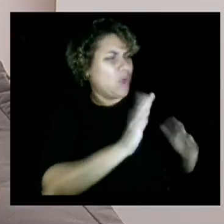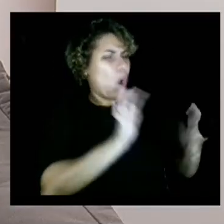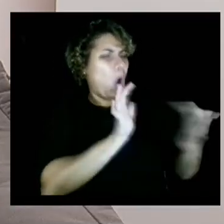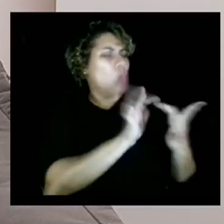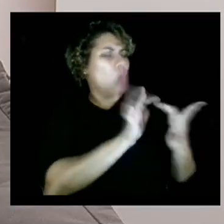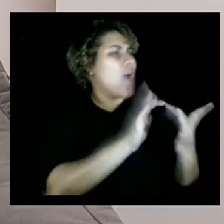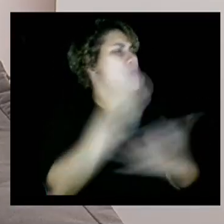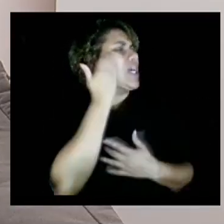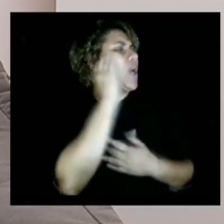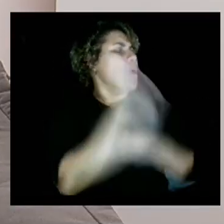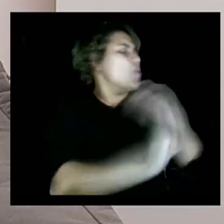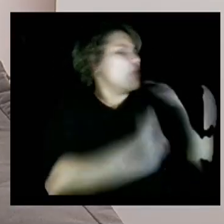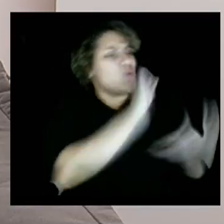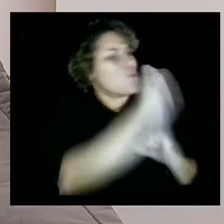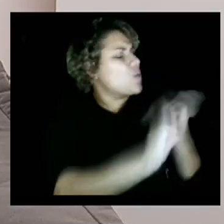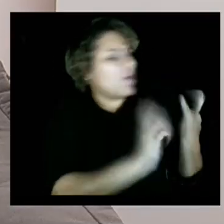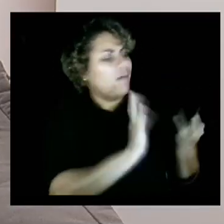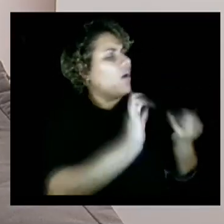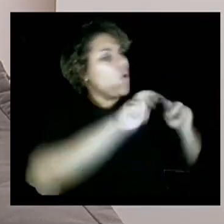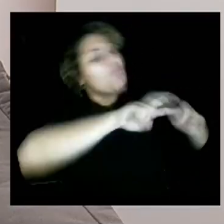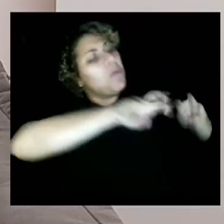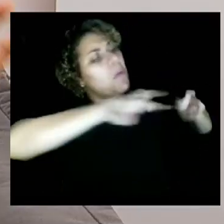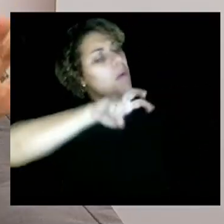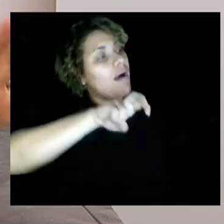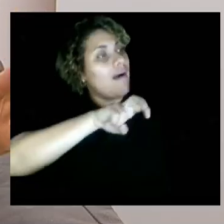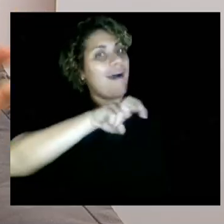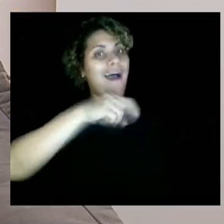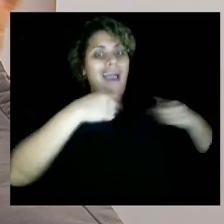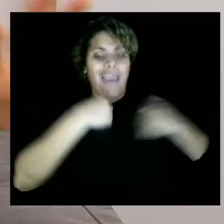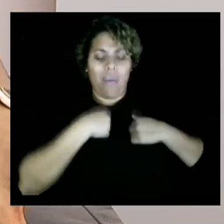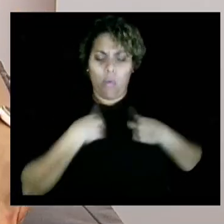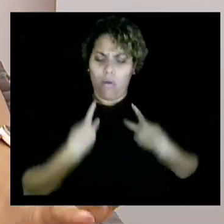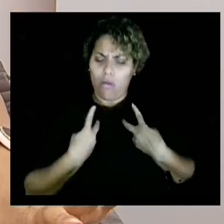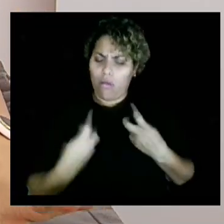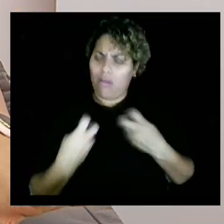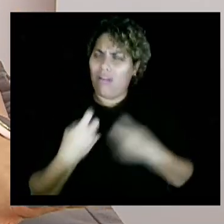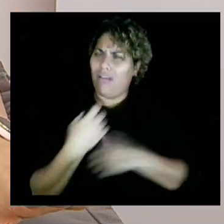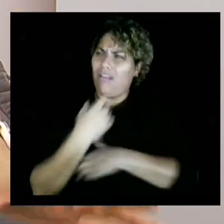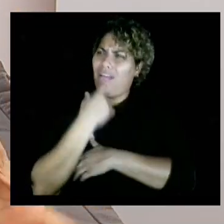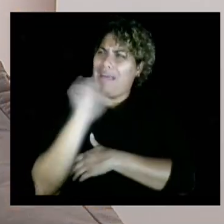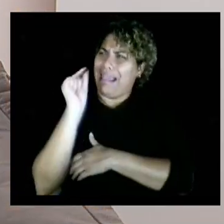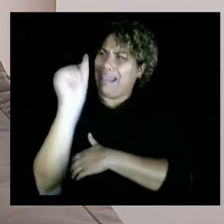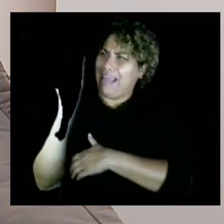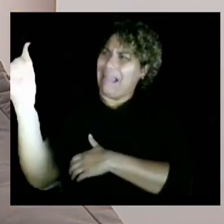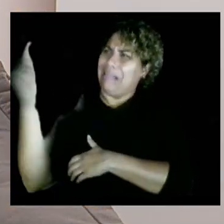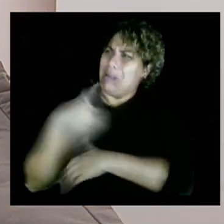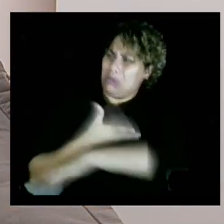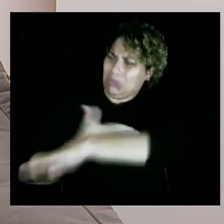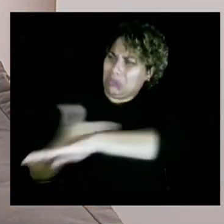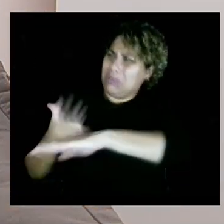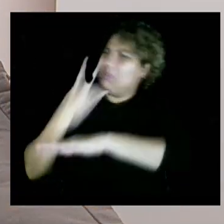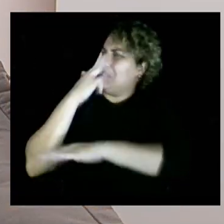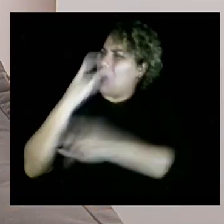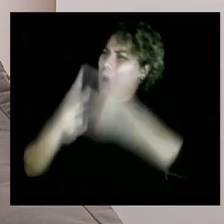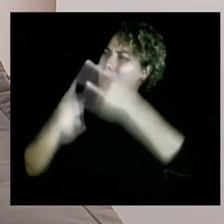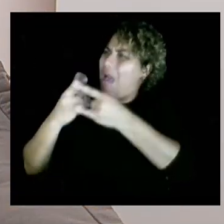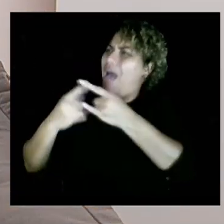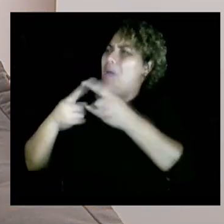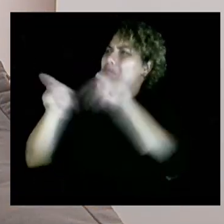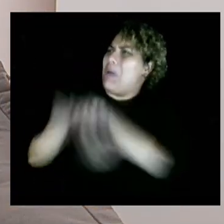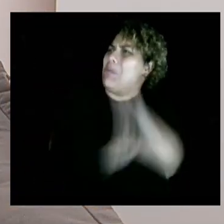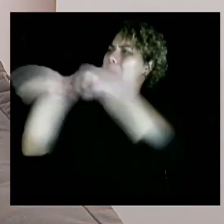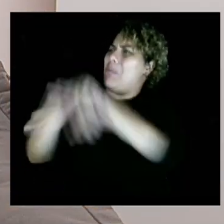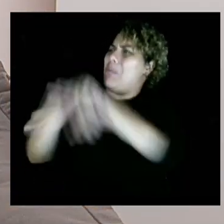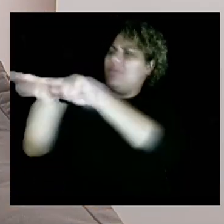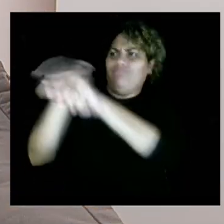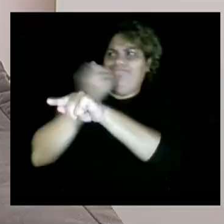acontecendo. E isso foi o que fez. Falei assim, peraí, isso daqui para mim eu não estou dando o meu melhor. Então, para mim fazer do meu jeito, eu tive